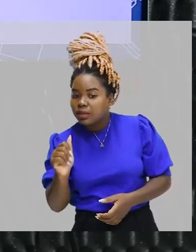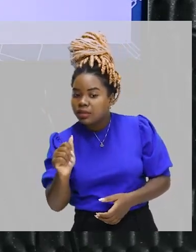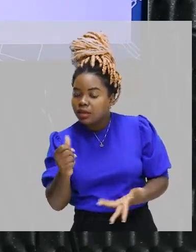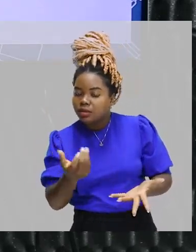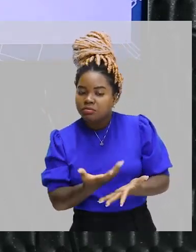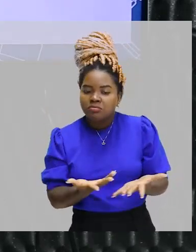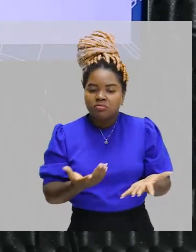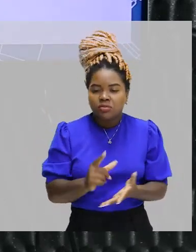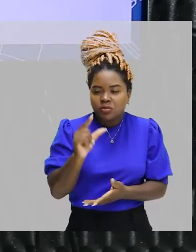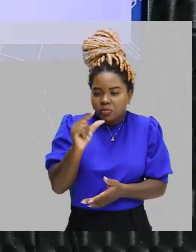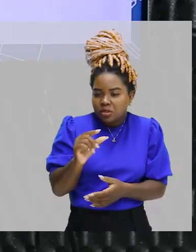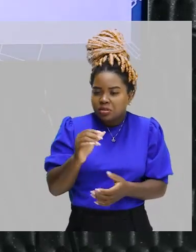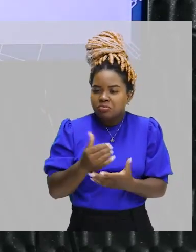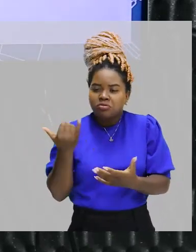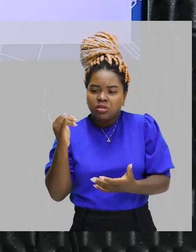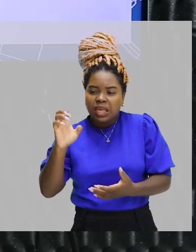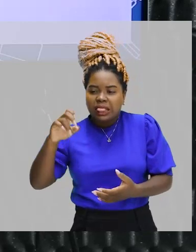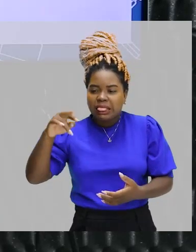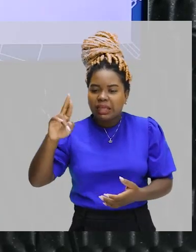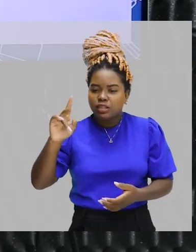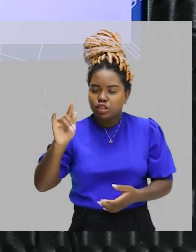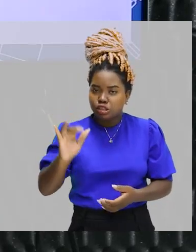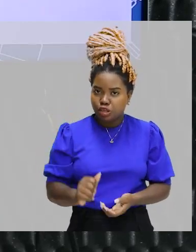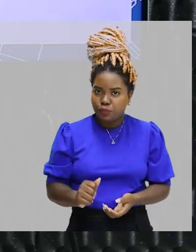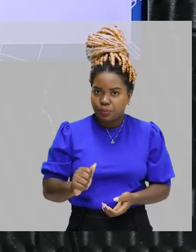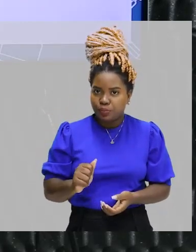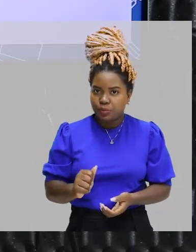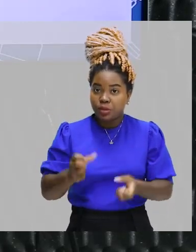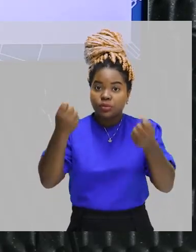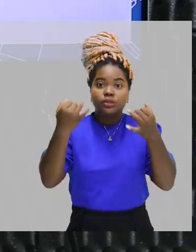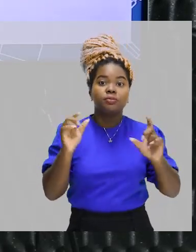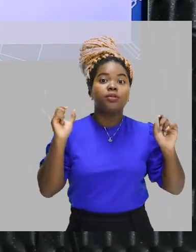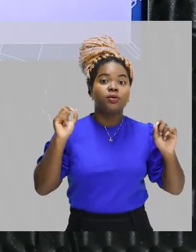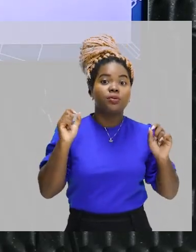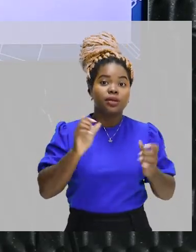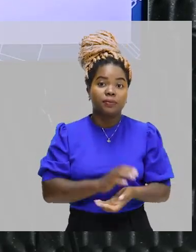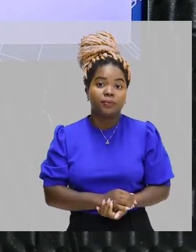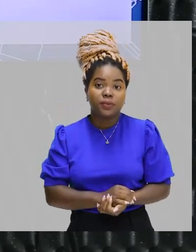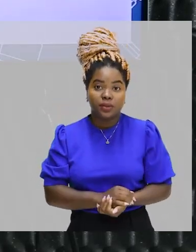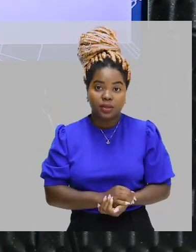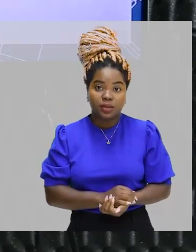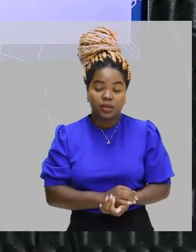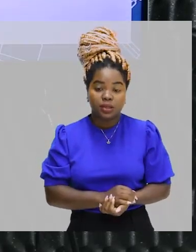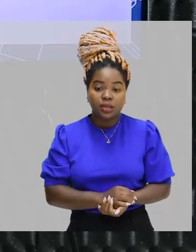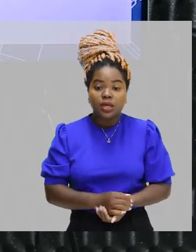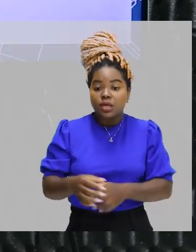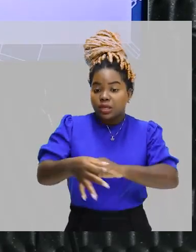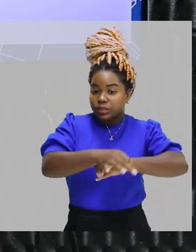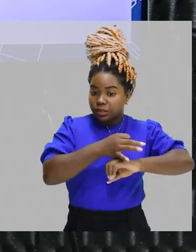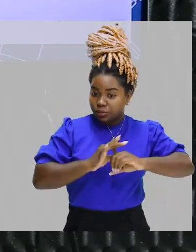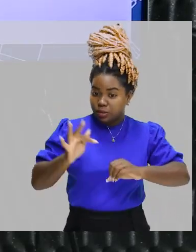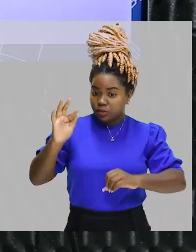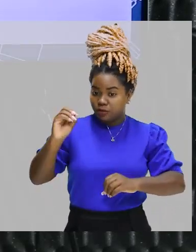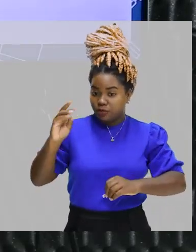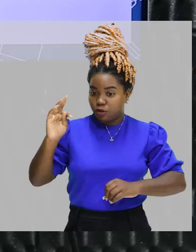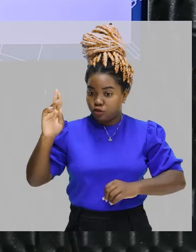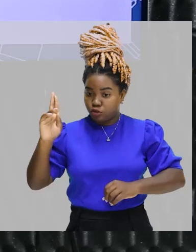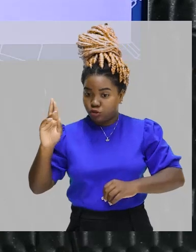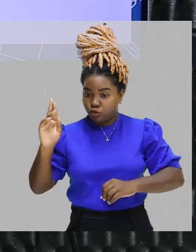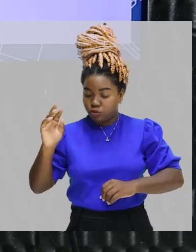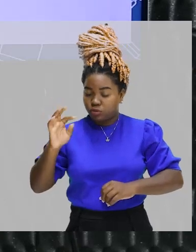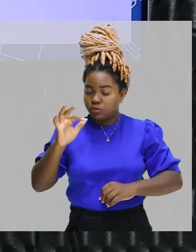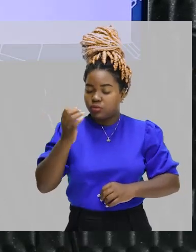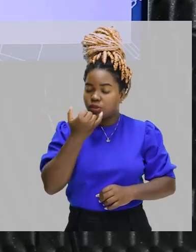de energia, certo? Então, ele está dizendo o seguinte, que a energia dos fótons, né, a energia dessa partícula, né, que são os fótons,